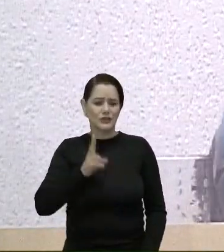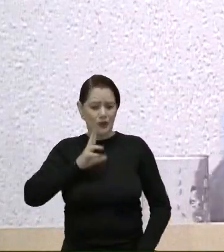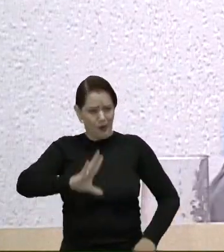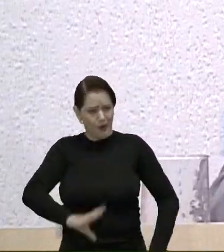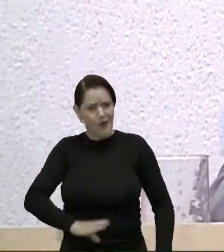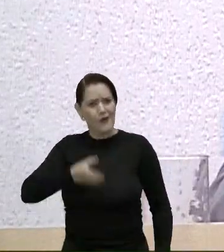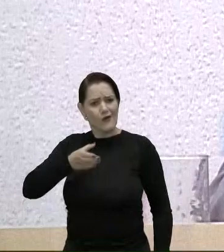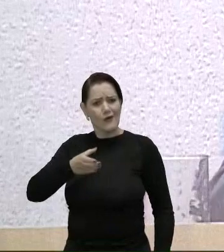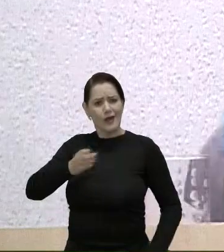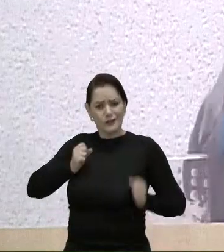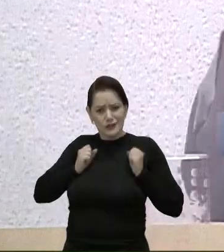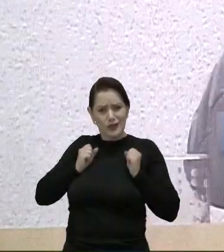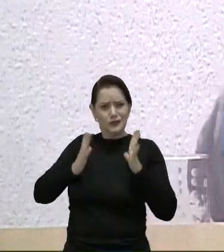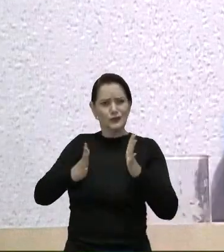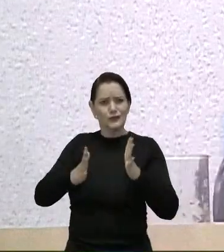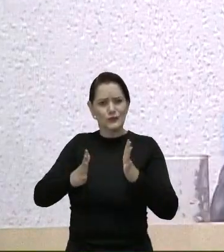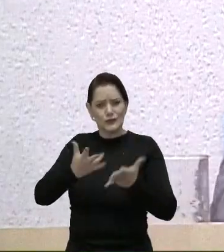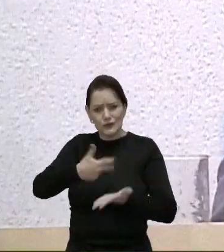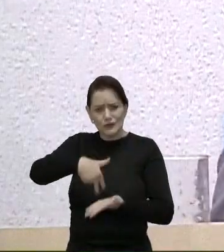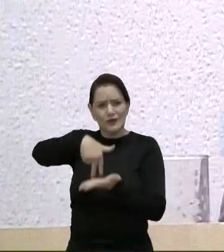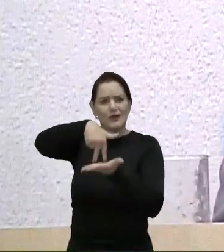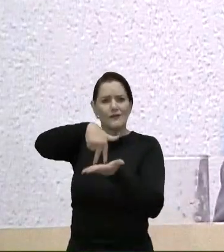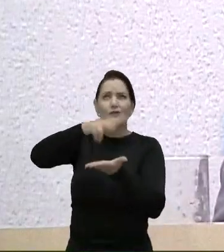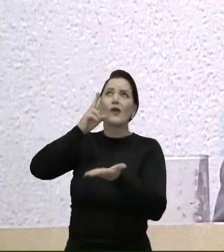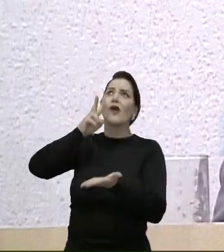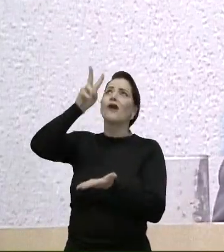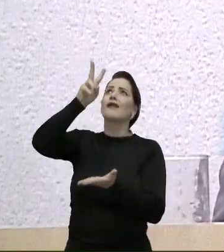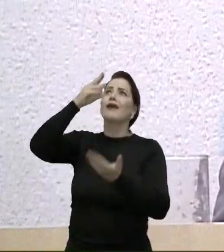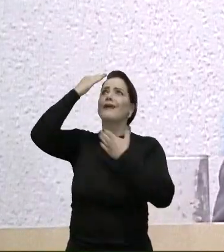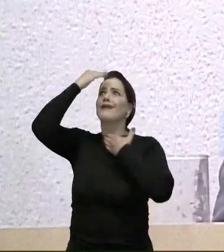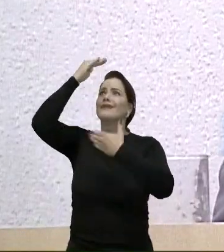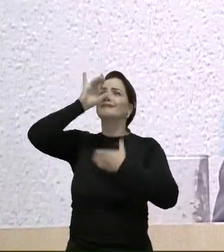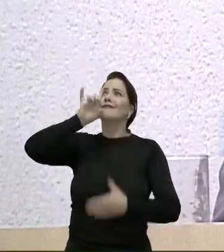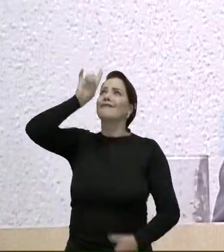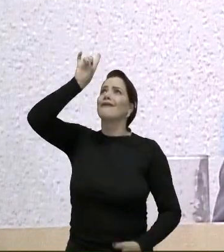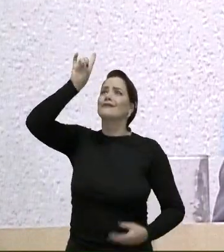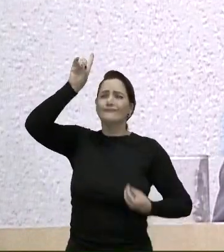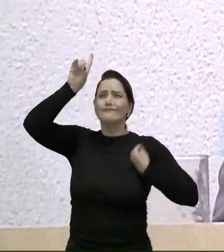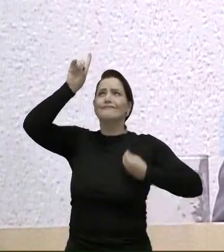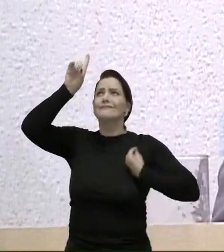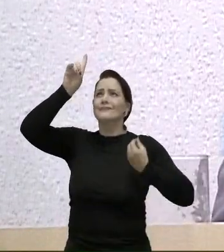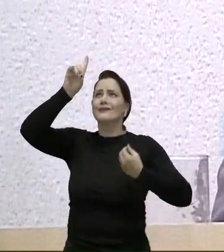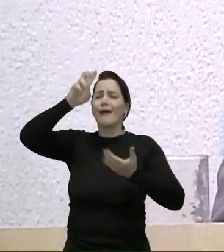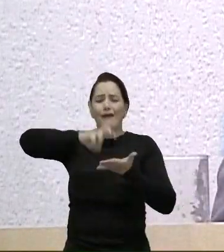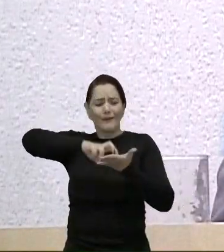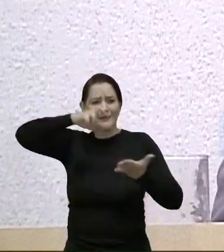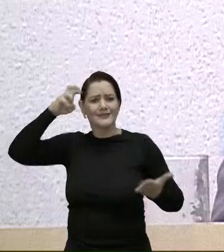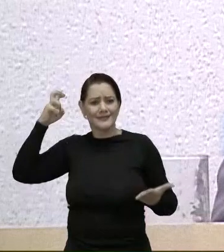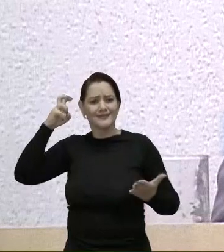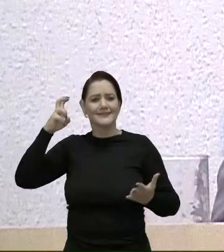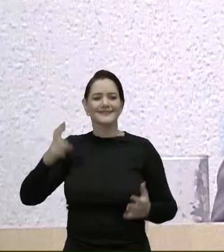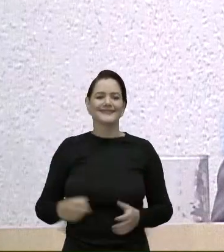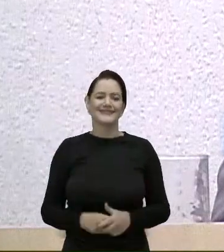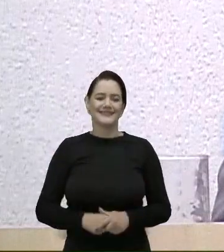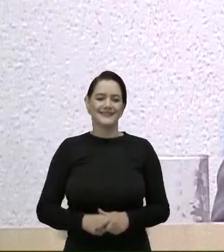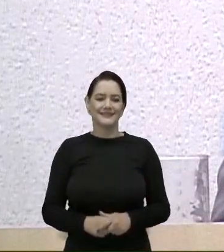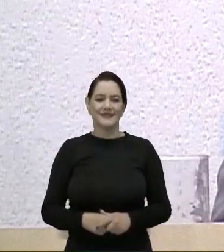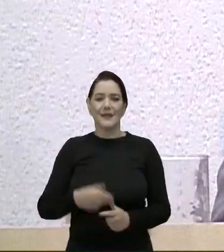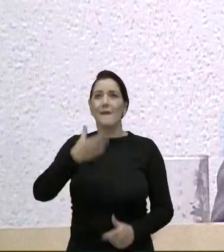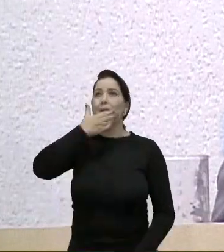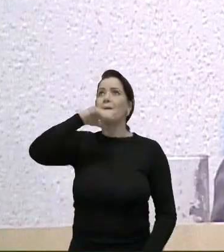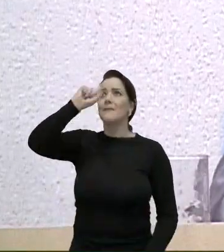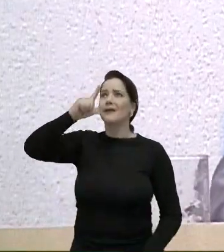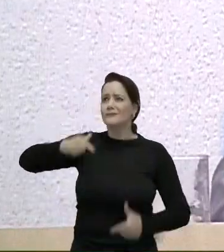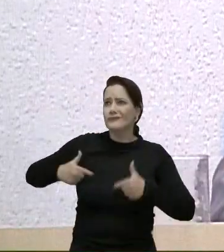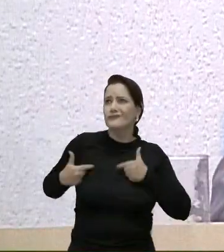coragem e atitude, levantar para cima, olhar para o céu, agradecer a Deus, né, a vida que a gente acorda cedo e agradecer a ele e falar, pai, vou para